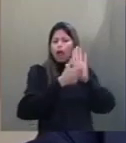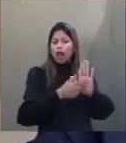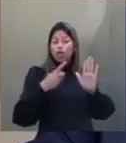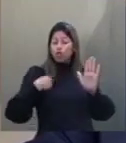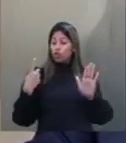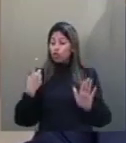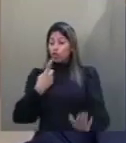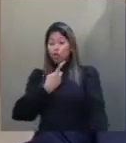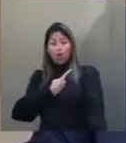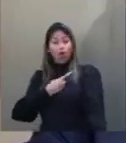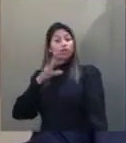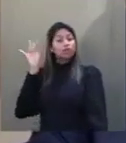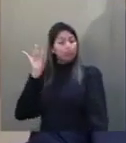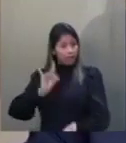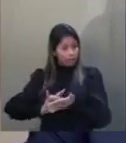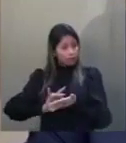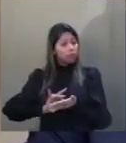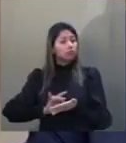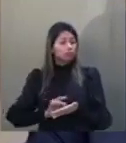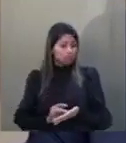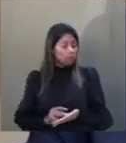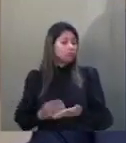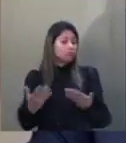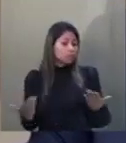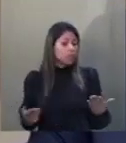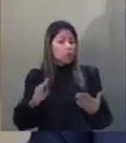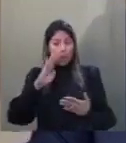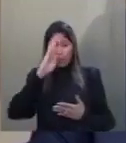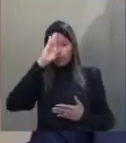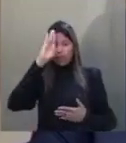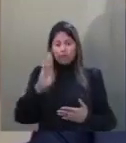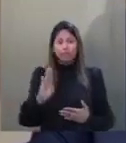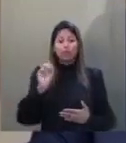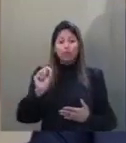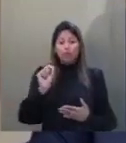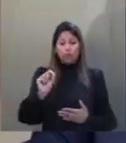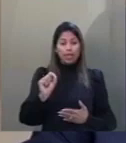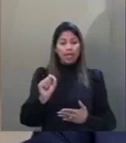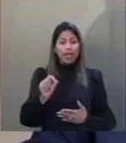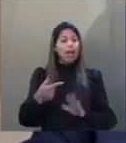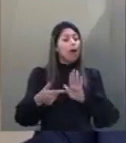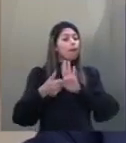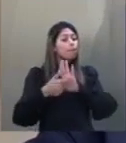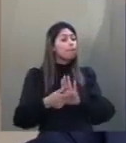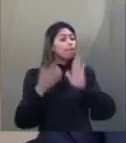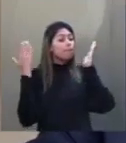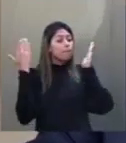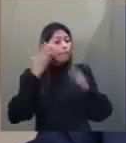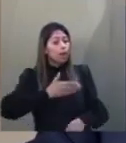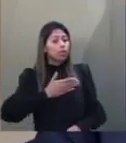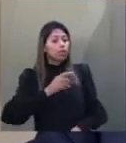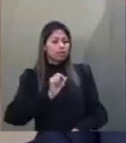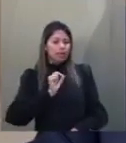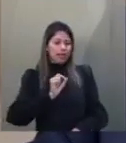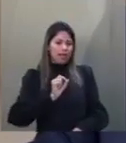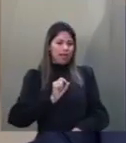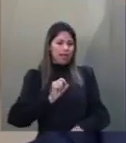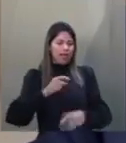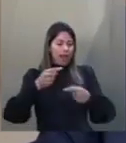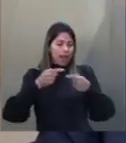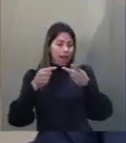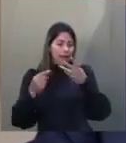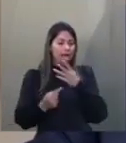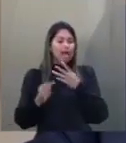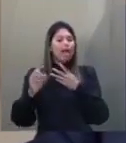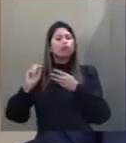Na verdade, estamos desvendando. Qual é o princípio disso aqui? É desvendar as entrelinhas, as